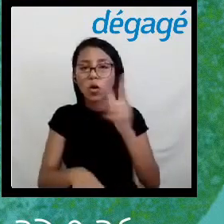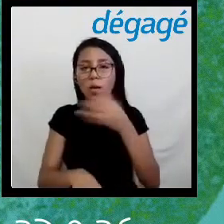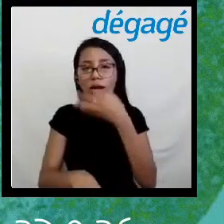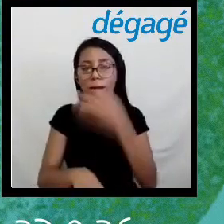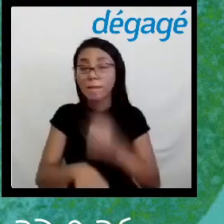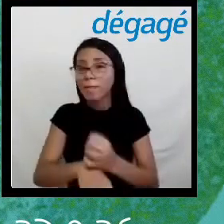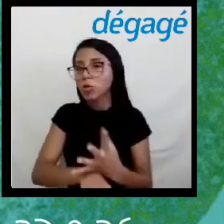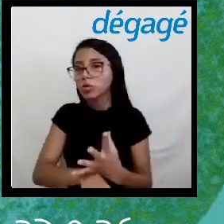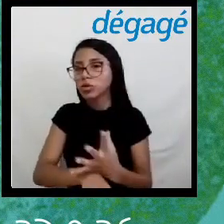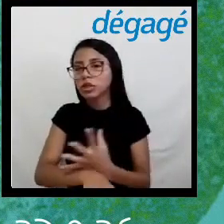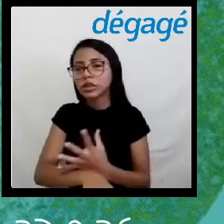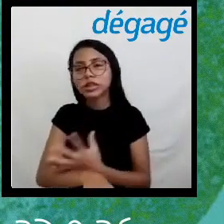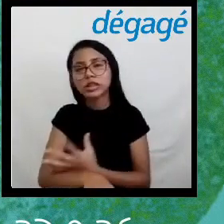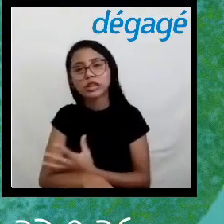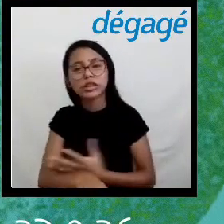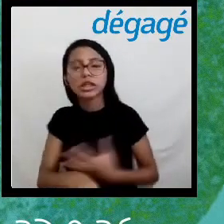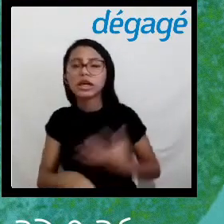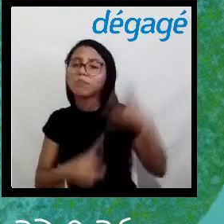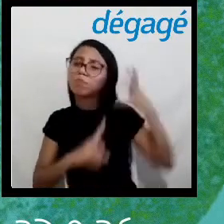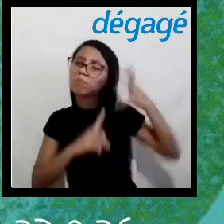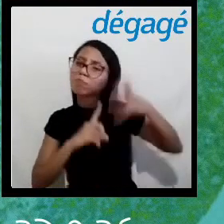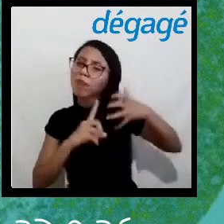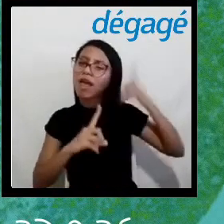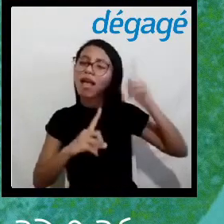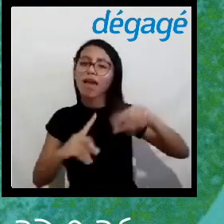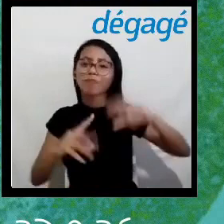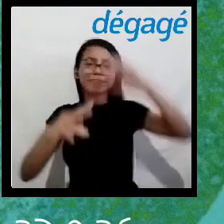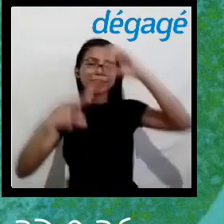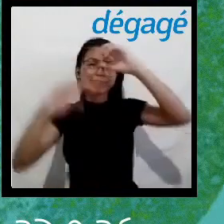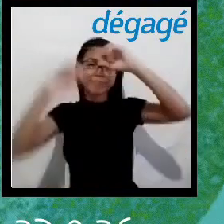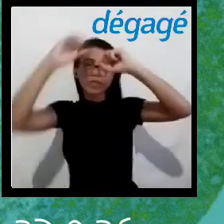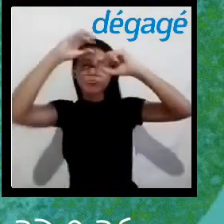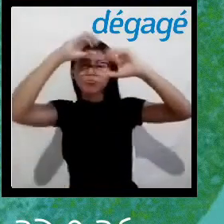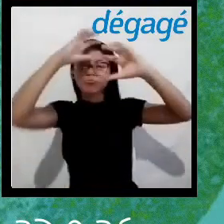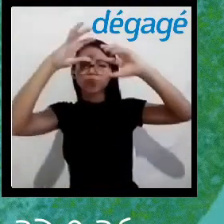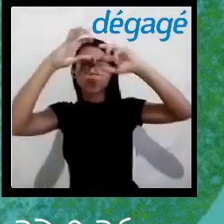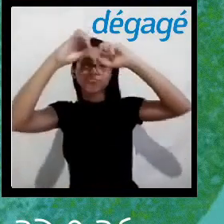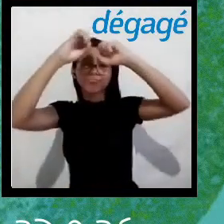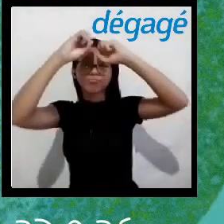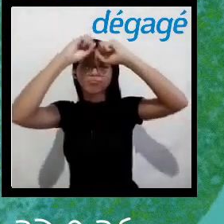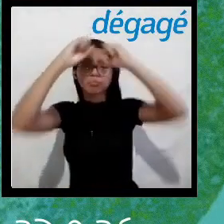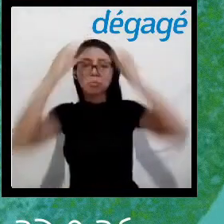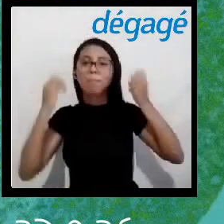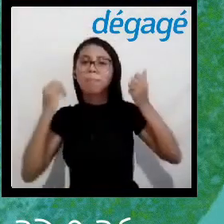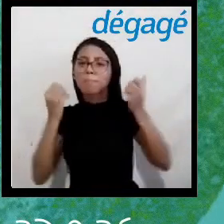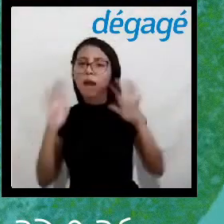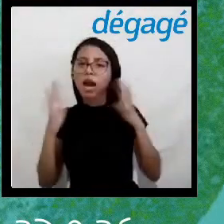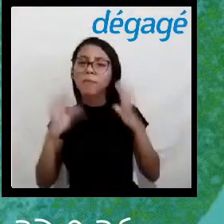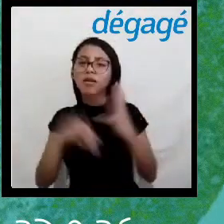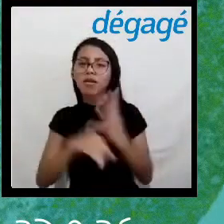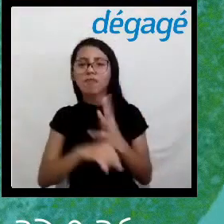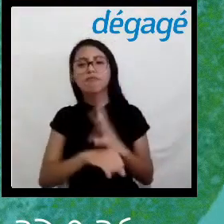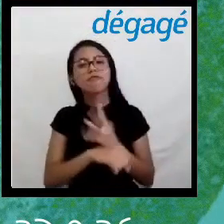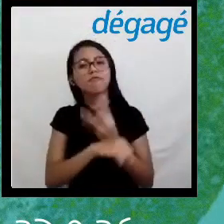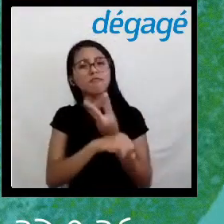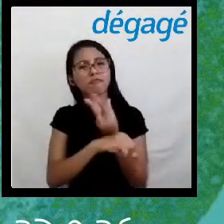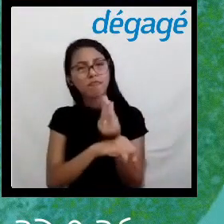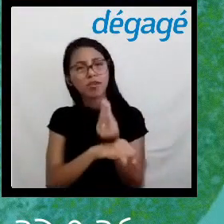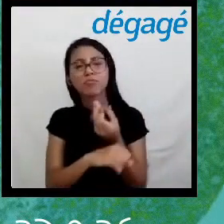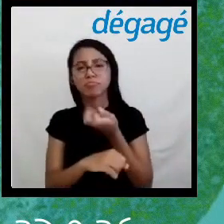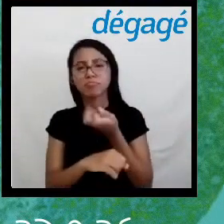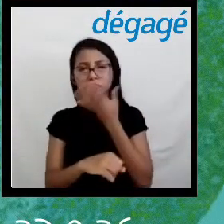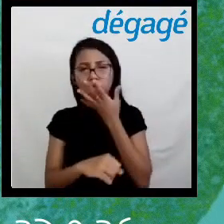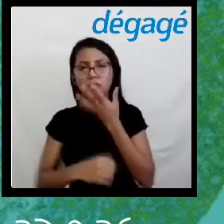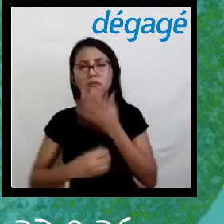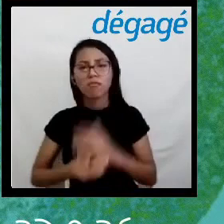tudo isso, um aprendizado, parabéns pelo evento. A Giselda Girão dizendo, vi os alunos do Fábio